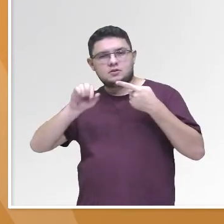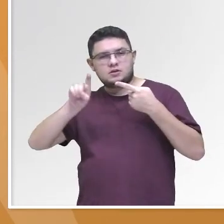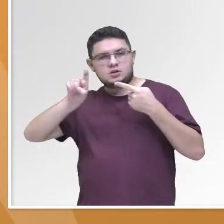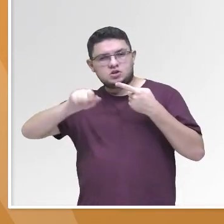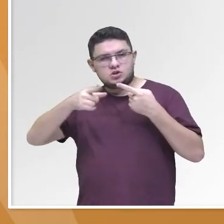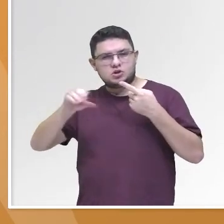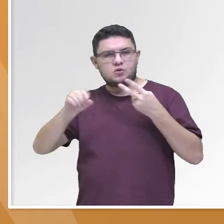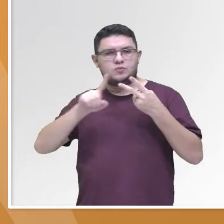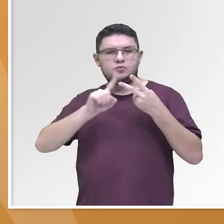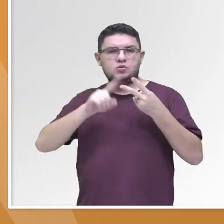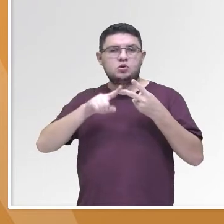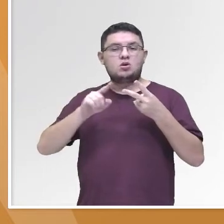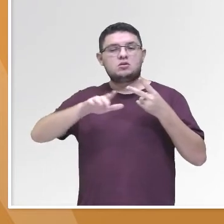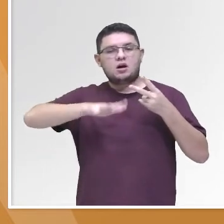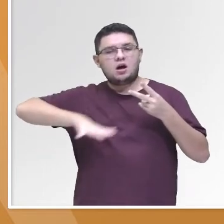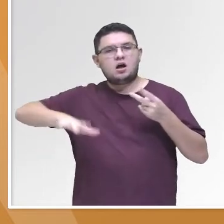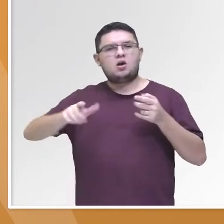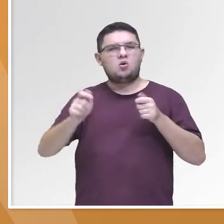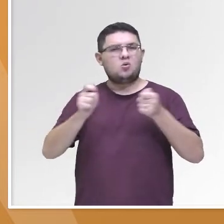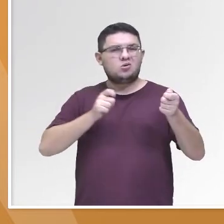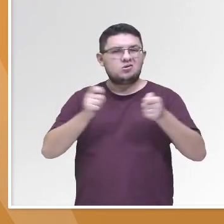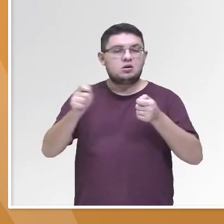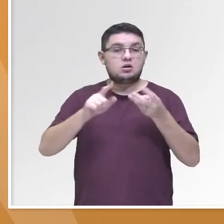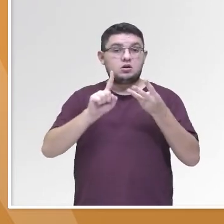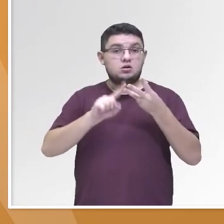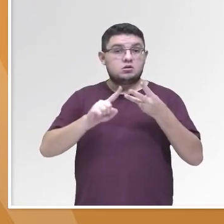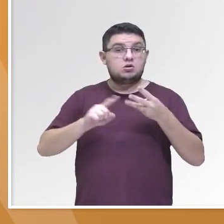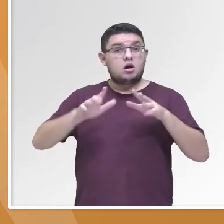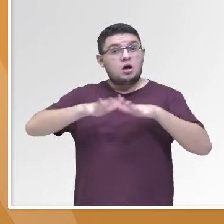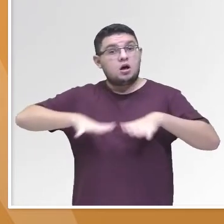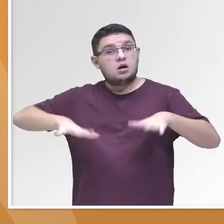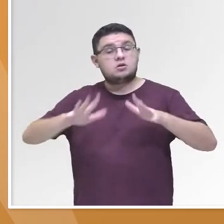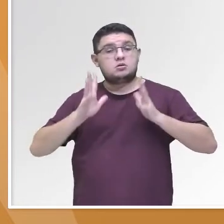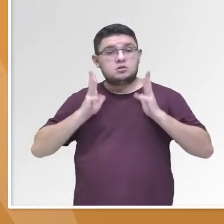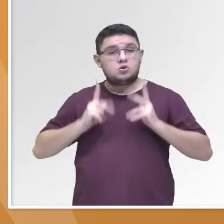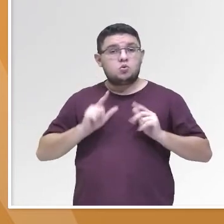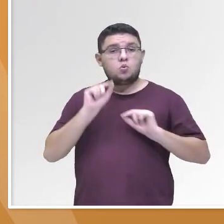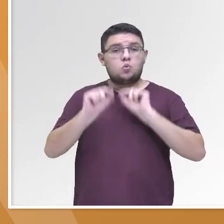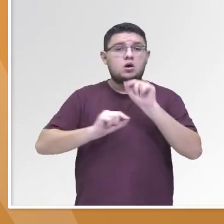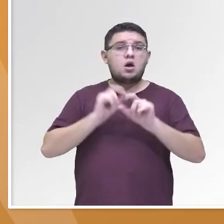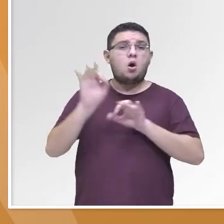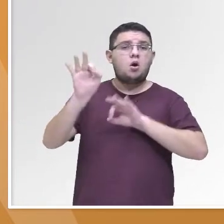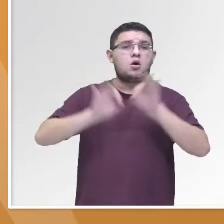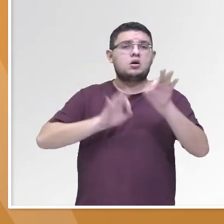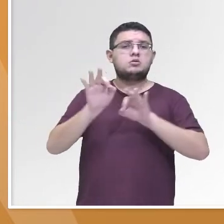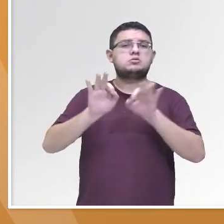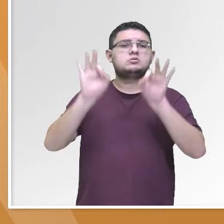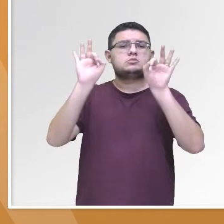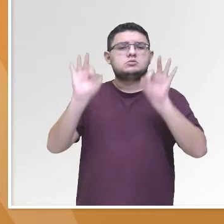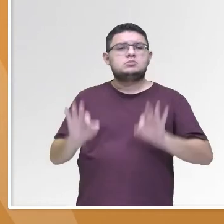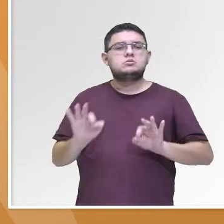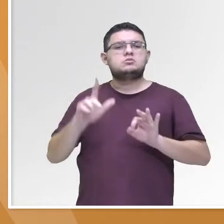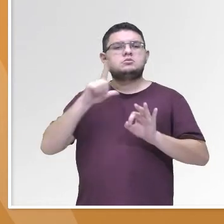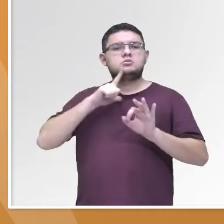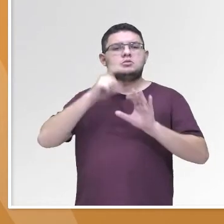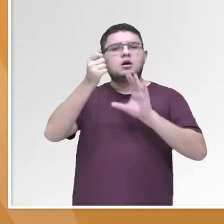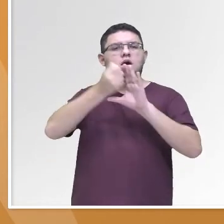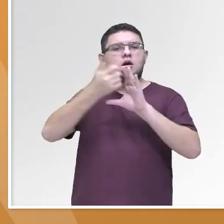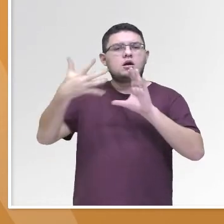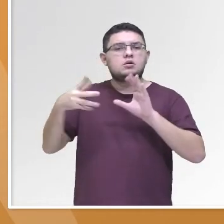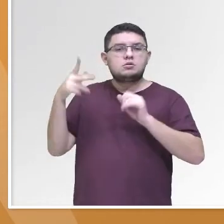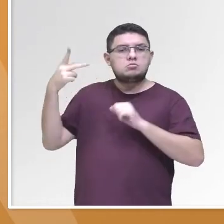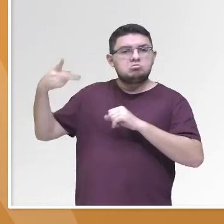né? A gente tem a disposição adequada aí do lixo urbano, né? A gente já tem características que vão se